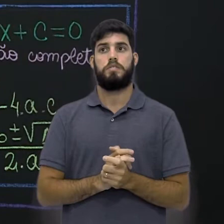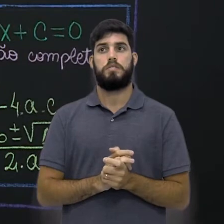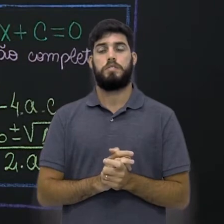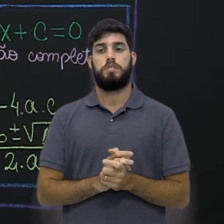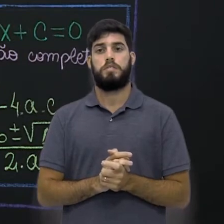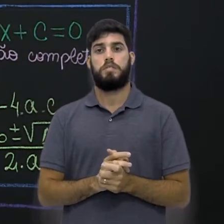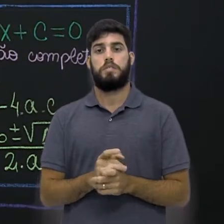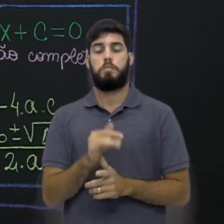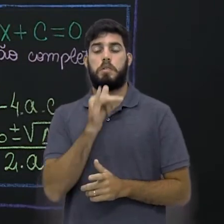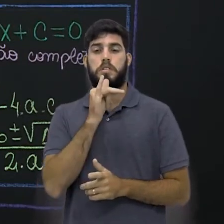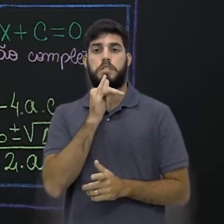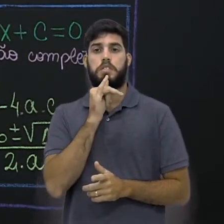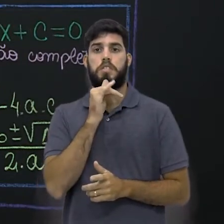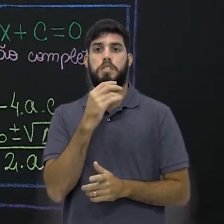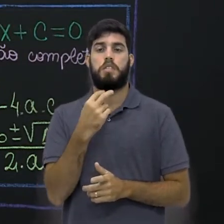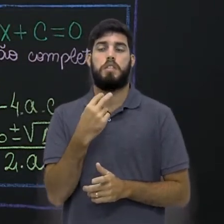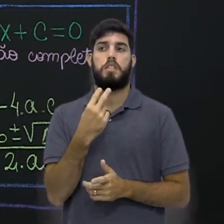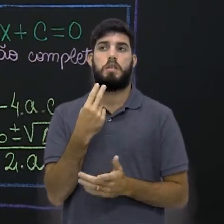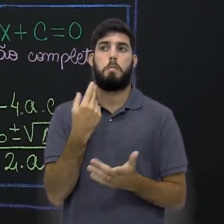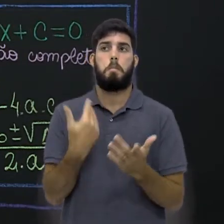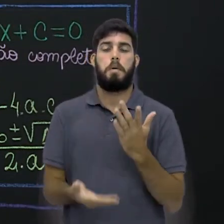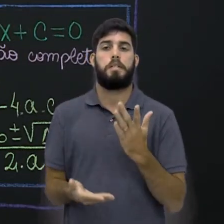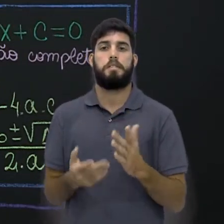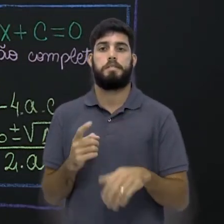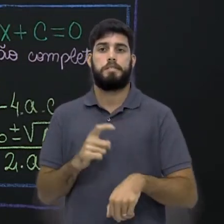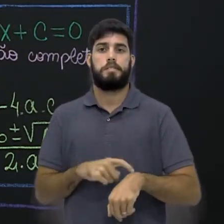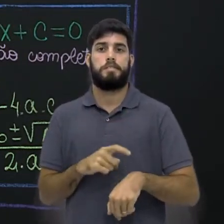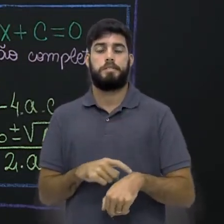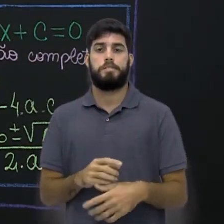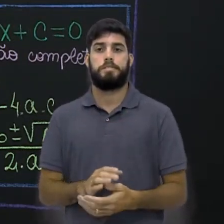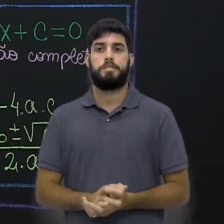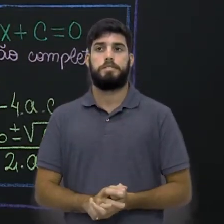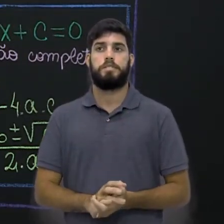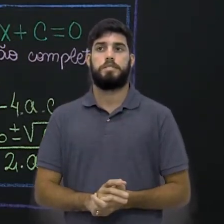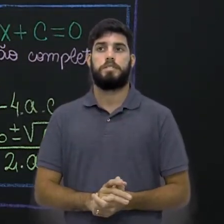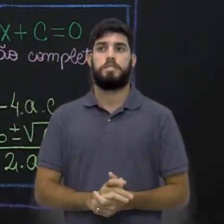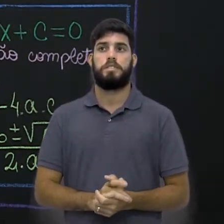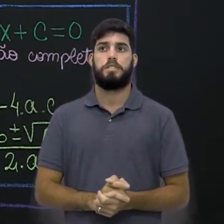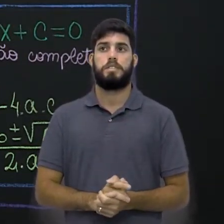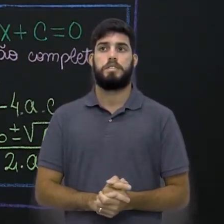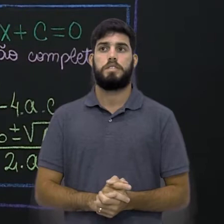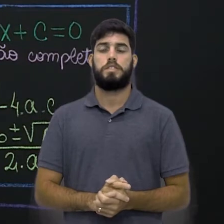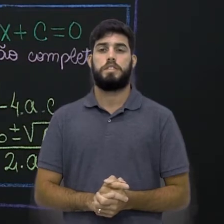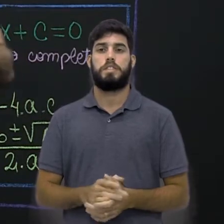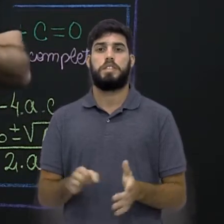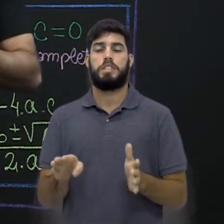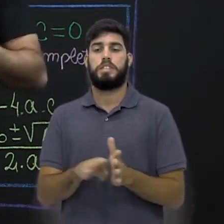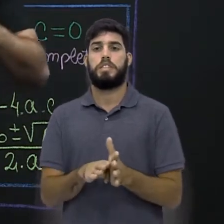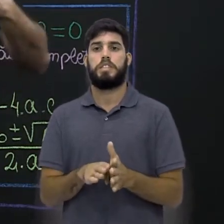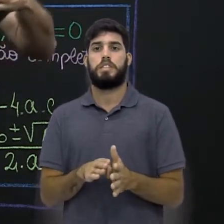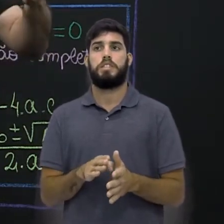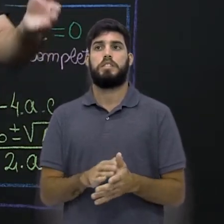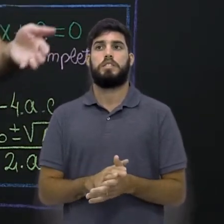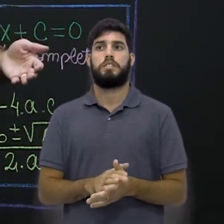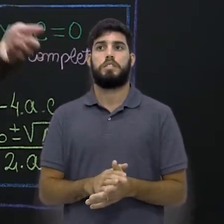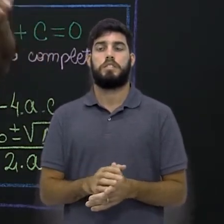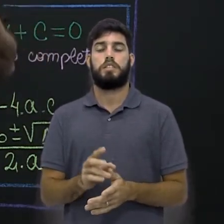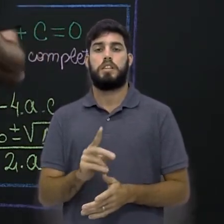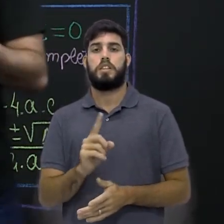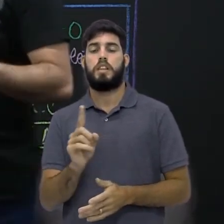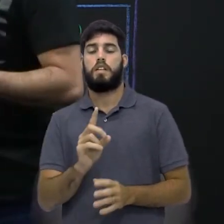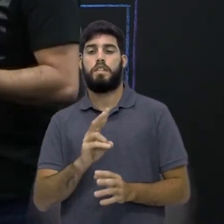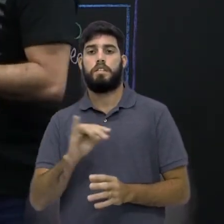nem perde tempo. Tu já sabe que no final, durante a resolução, quando chegar numa certa parte, você não vai conseguir seguir em